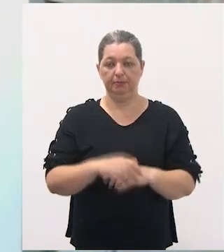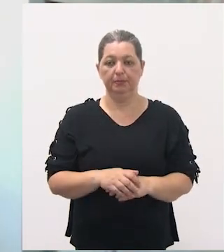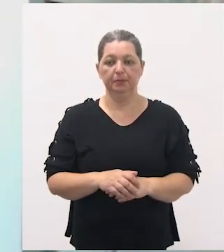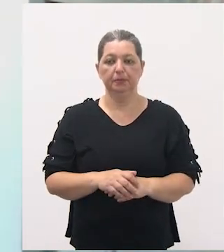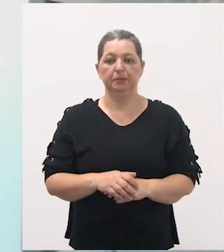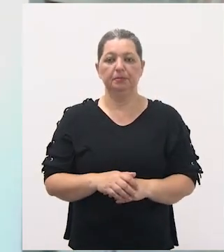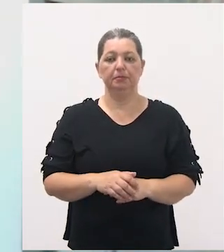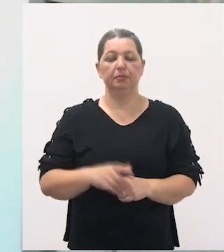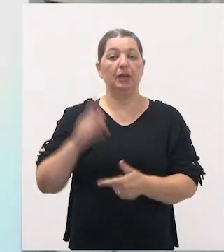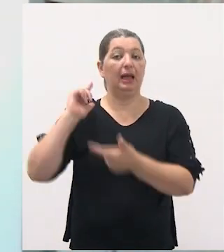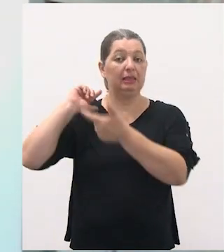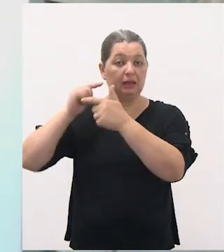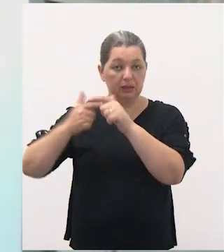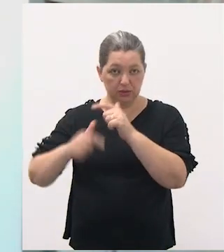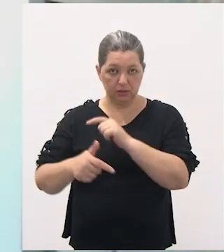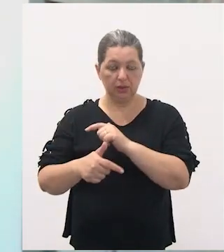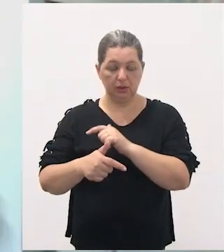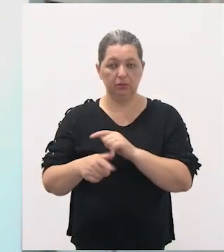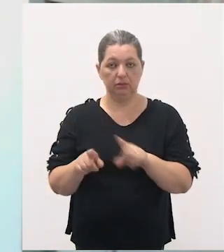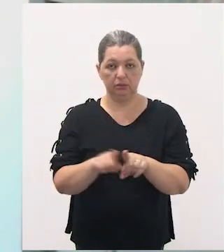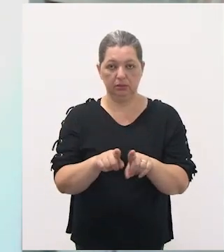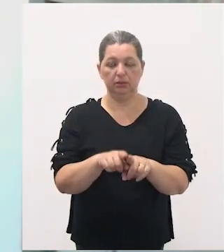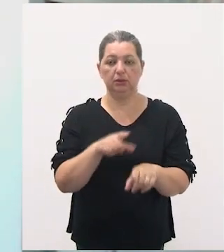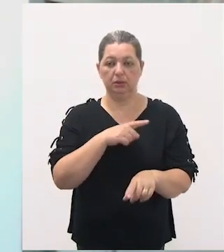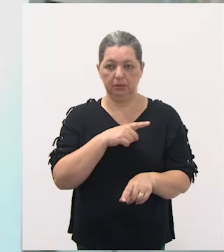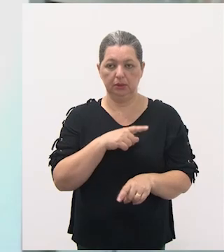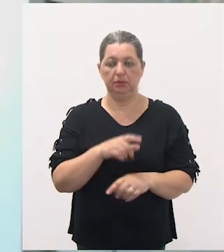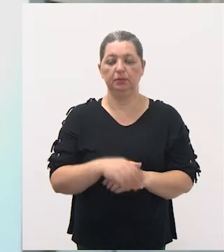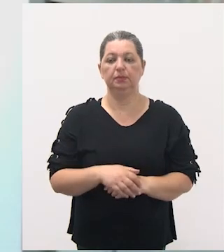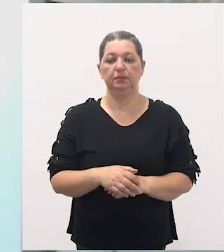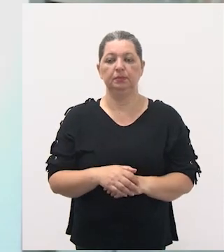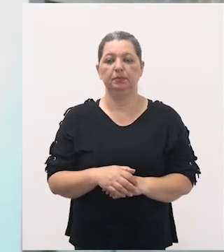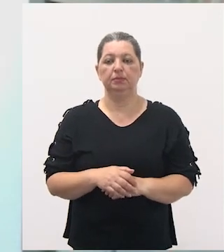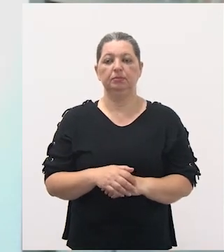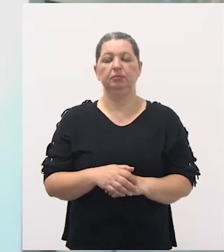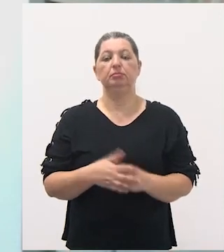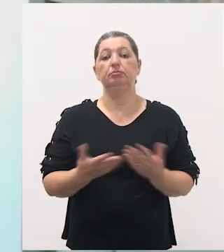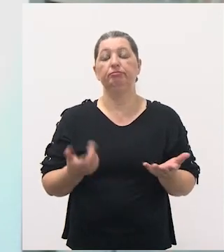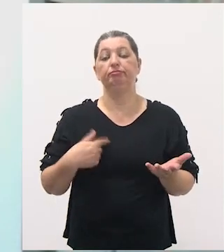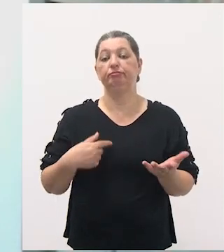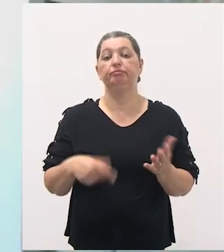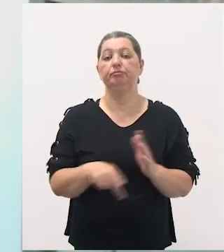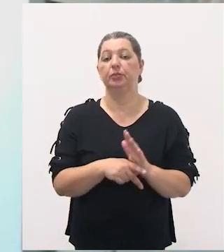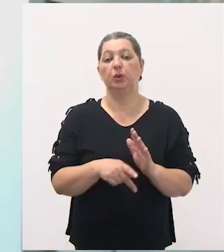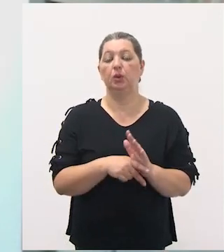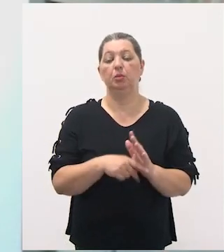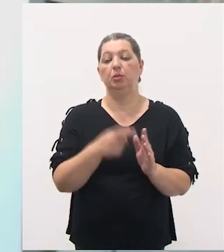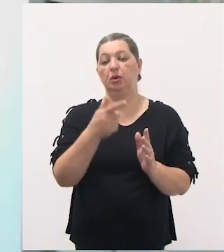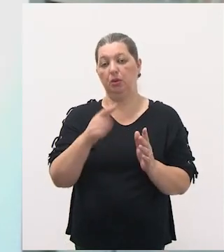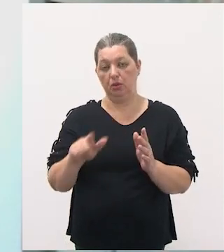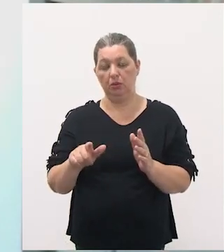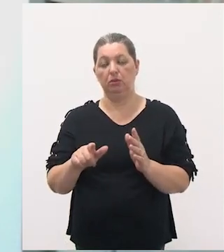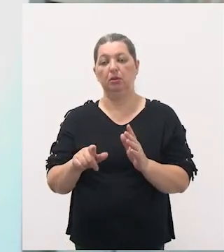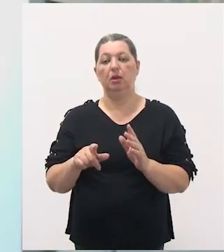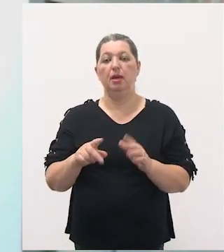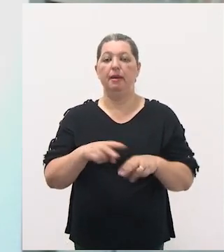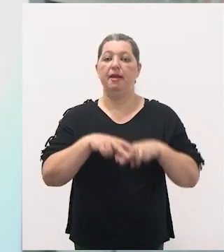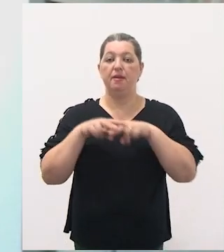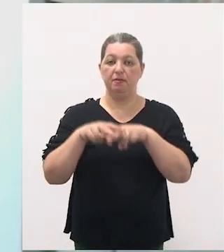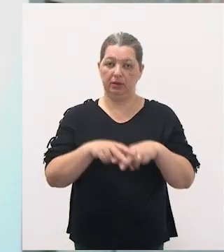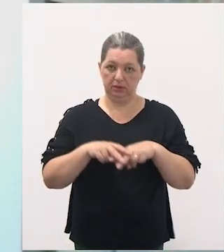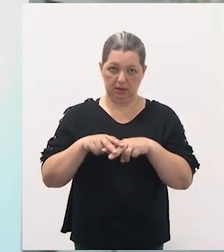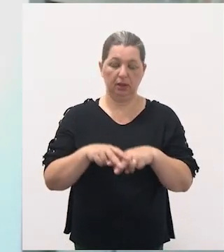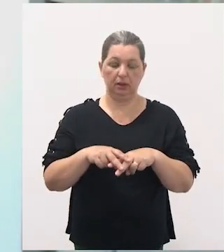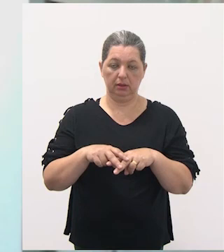a tradicional, que ela se refere ao substantivo, né? E a taxonomia de Bloom revisada, que